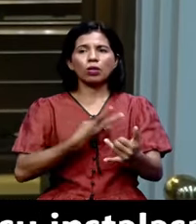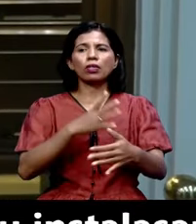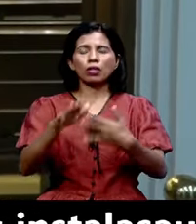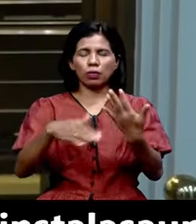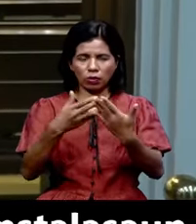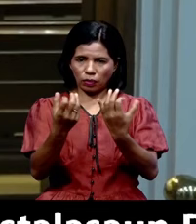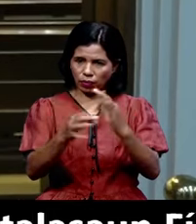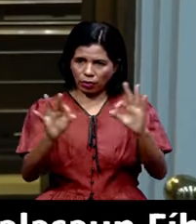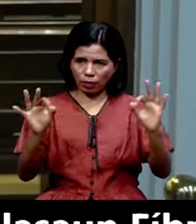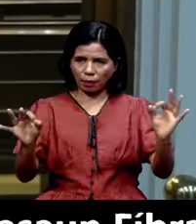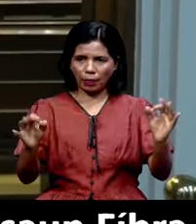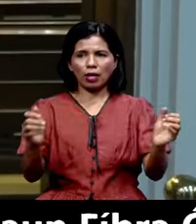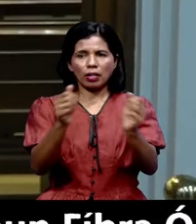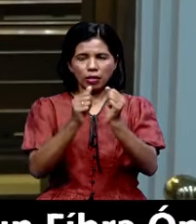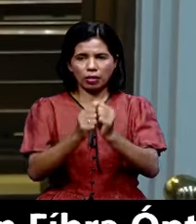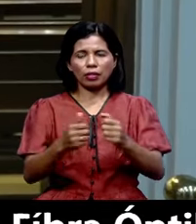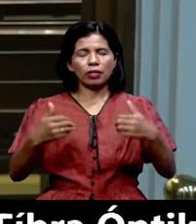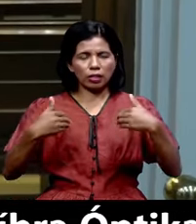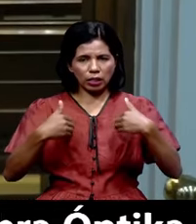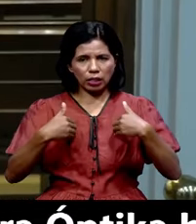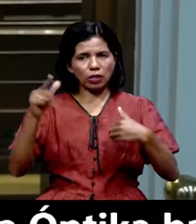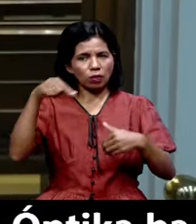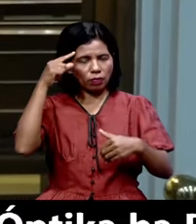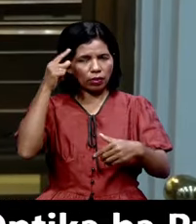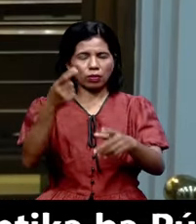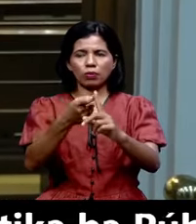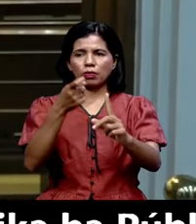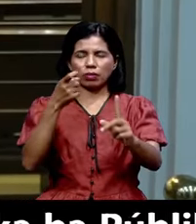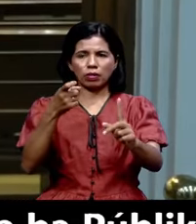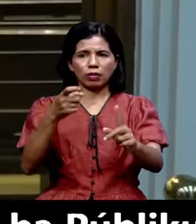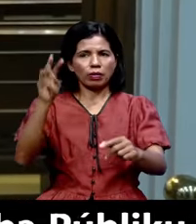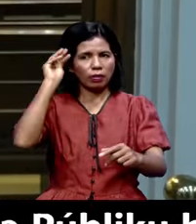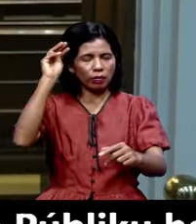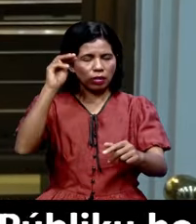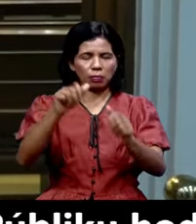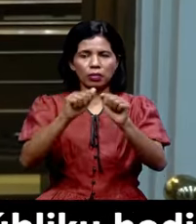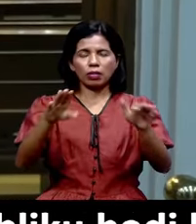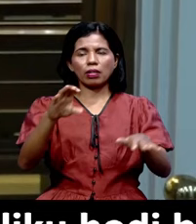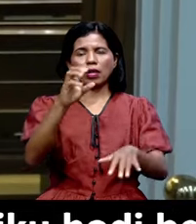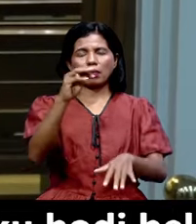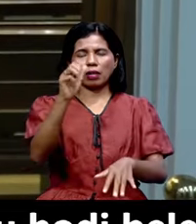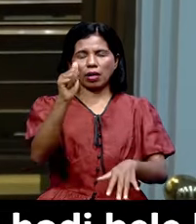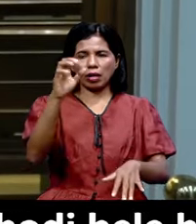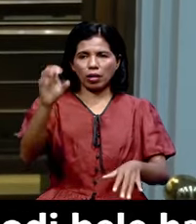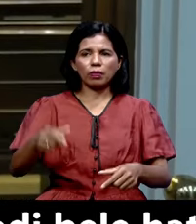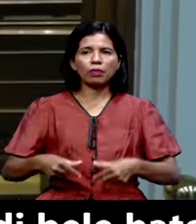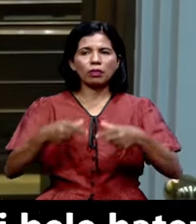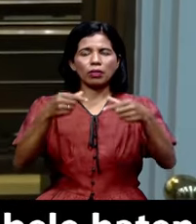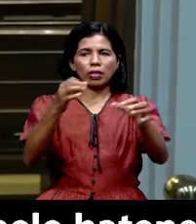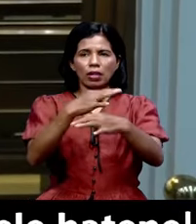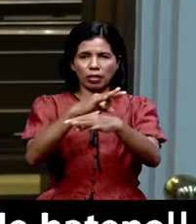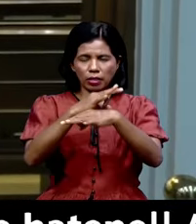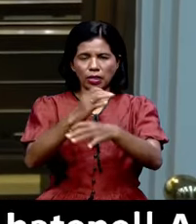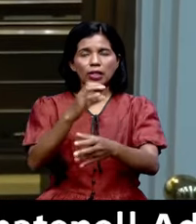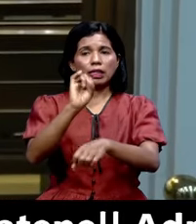Liona. Aconteceu no governo, Liuci, Ministério da Administração Estatal, entrega na obra de reabilitação